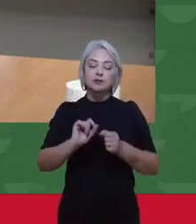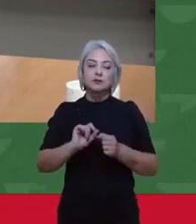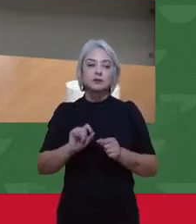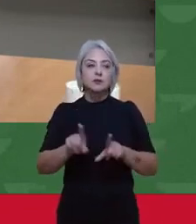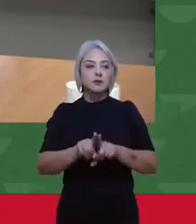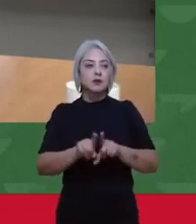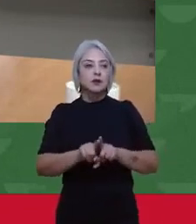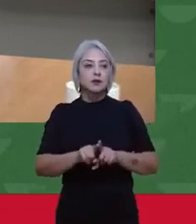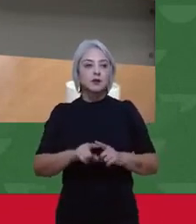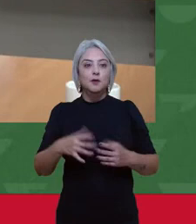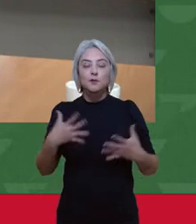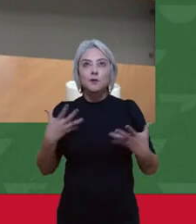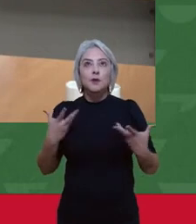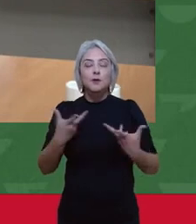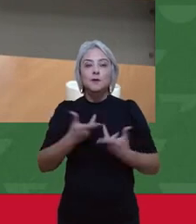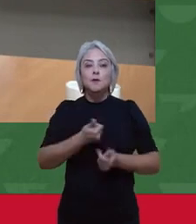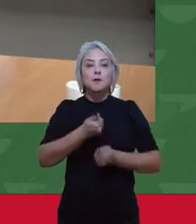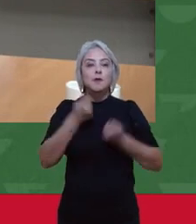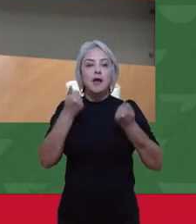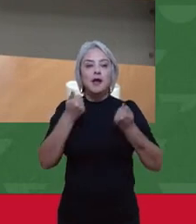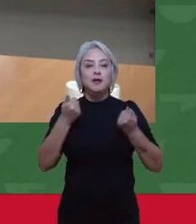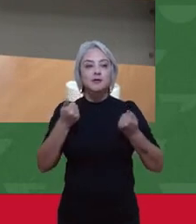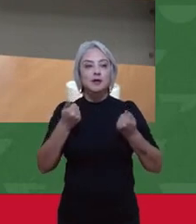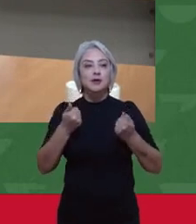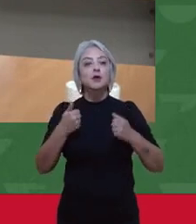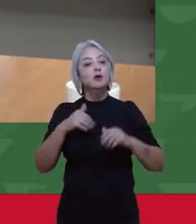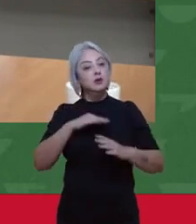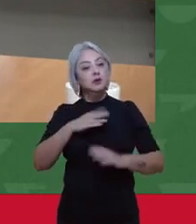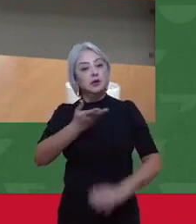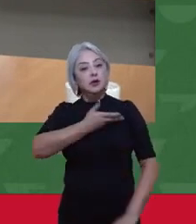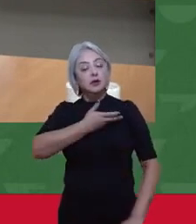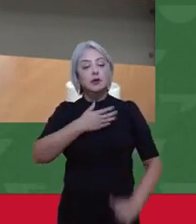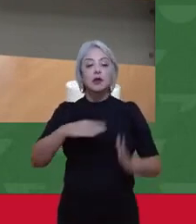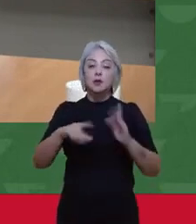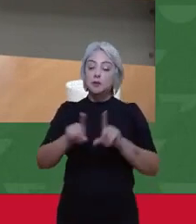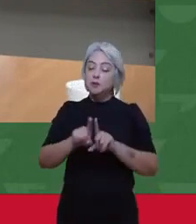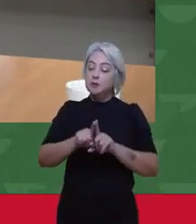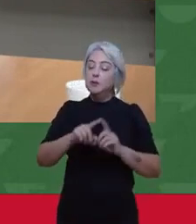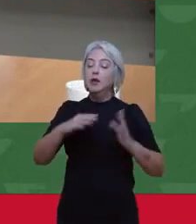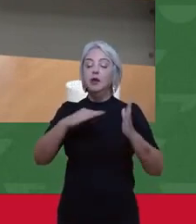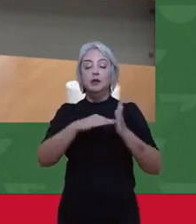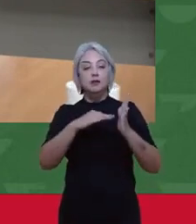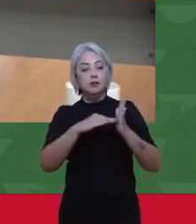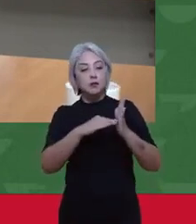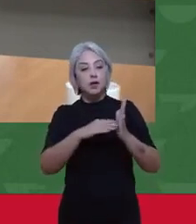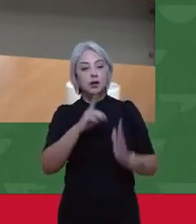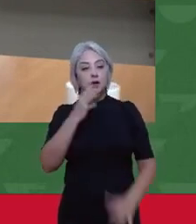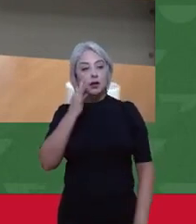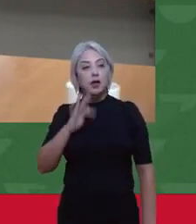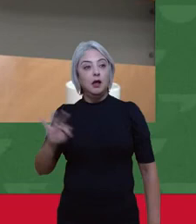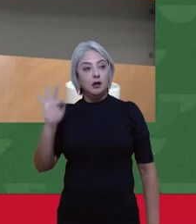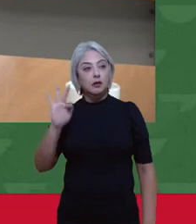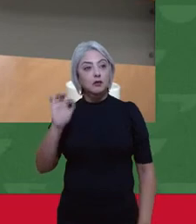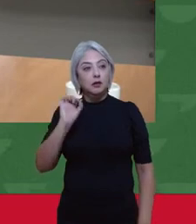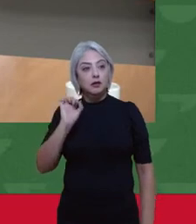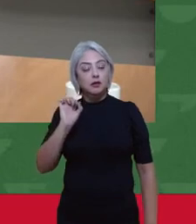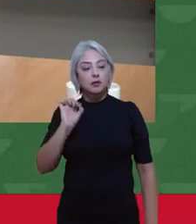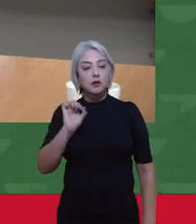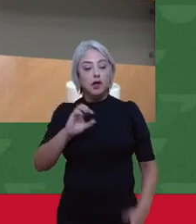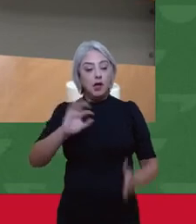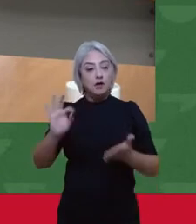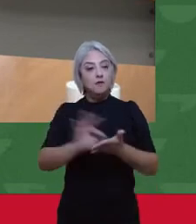uma figuraça destacada, né, na Câmara dos Deputados, foi nosso colega, né, Luiziana e Maria do Rosário, nas lutas na Câmara dos Deputados, e recentemente se filiou no